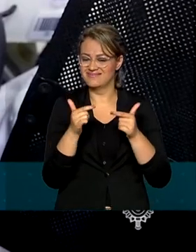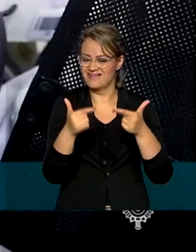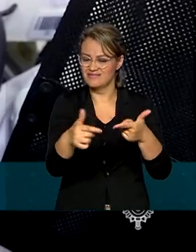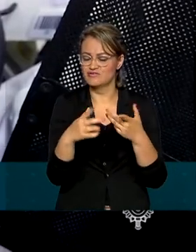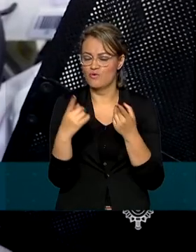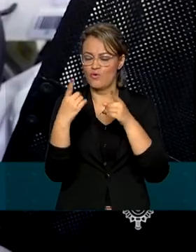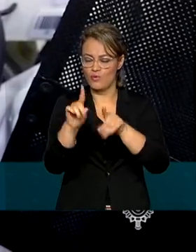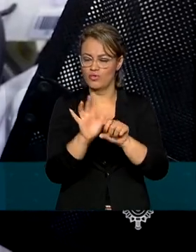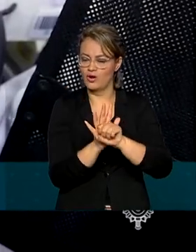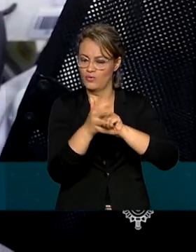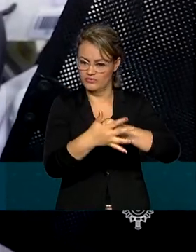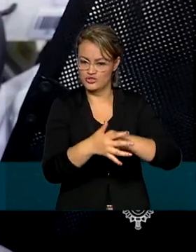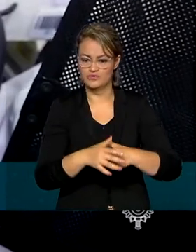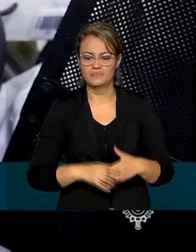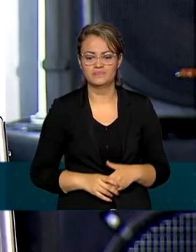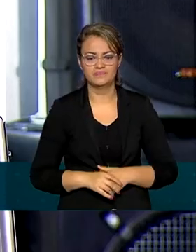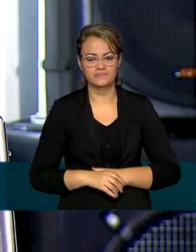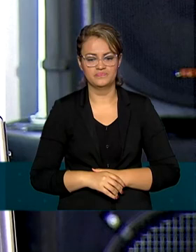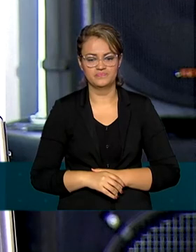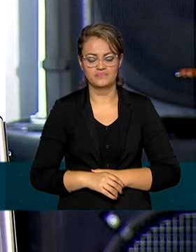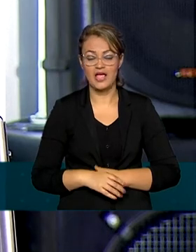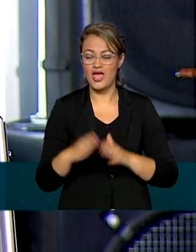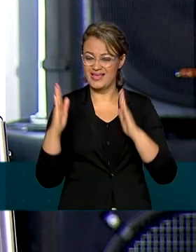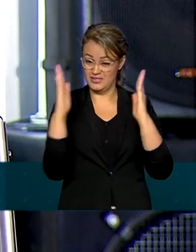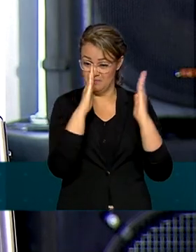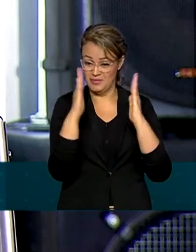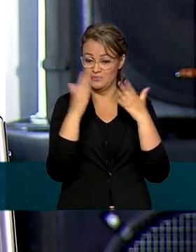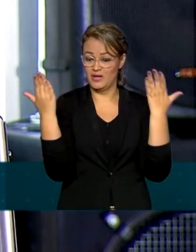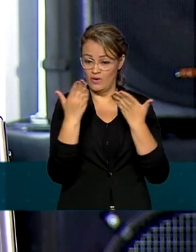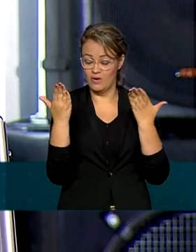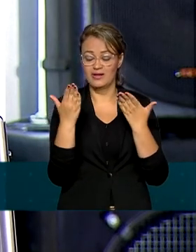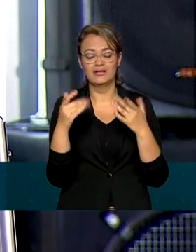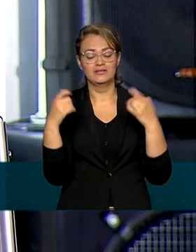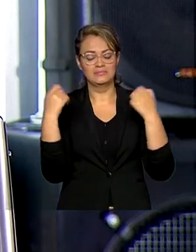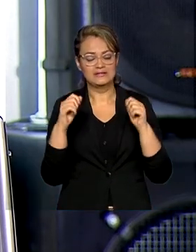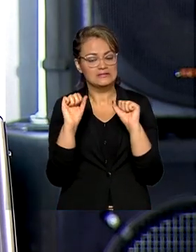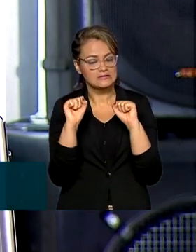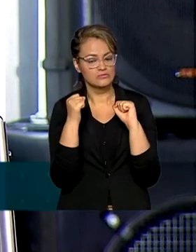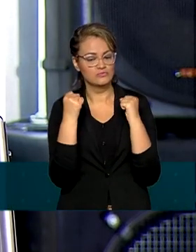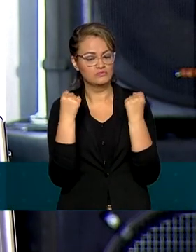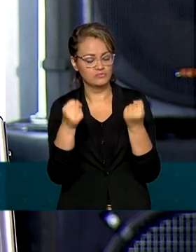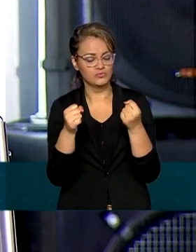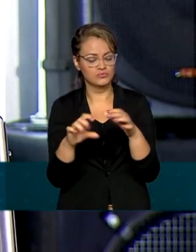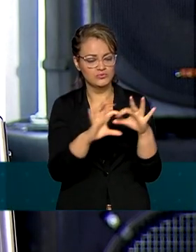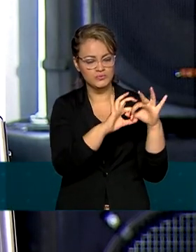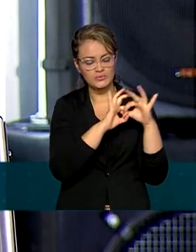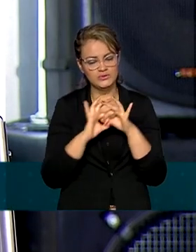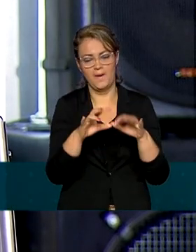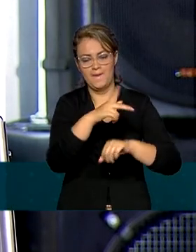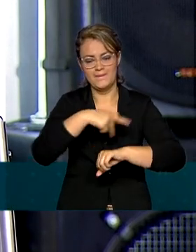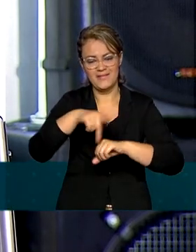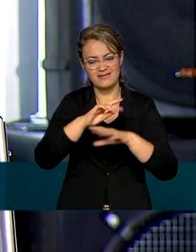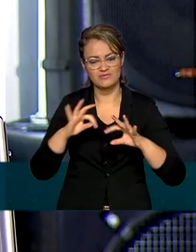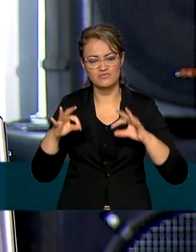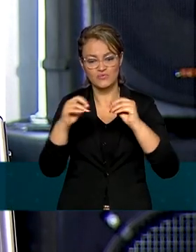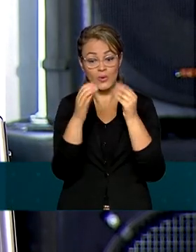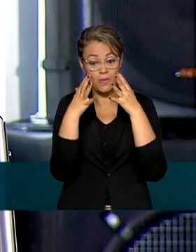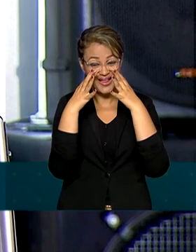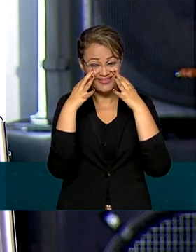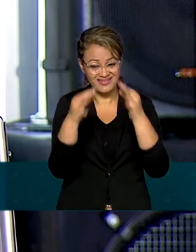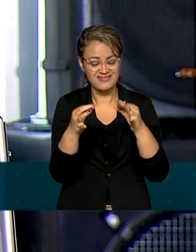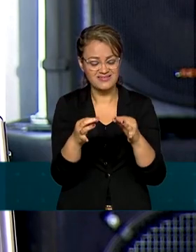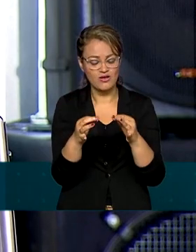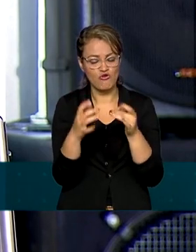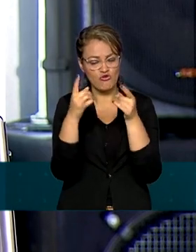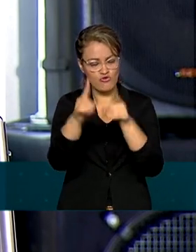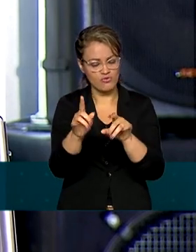combate à Covid-19. O momento requer um maior esforço de União Nacional, com foco no